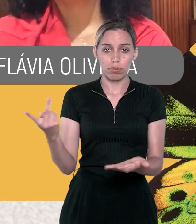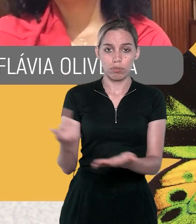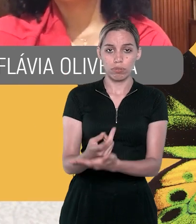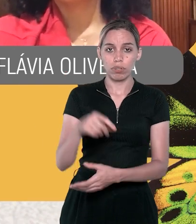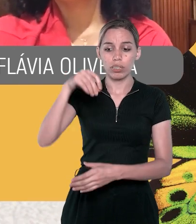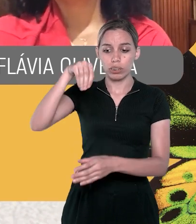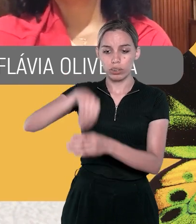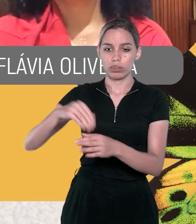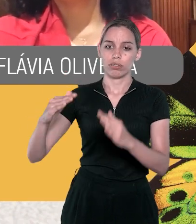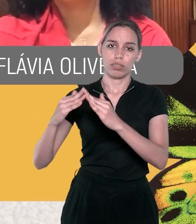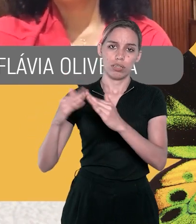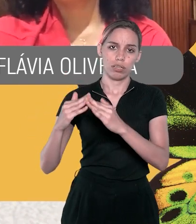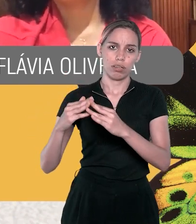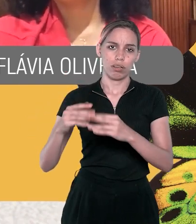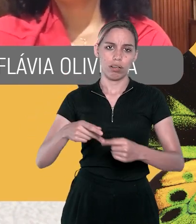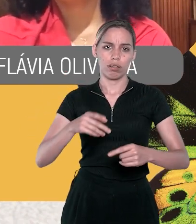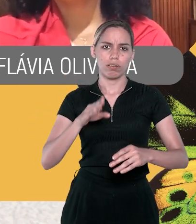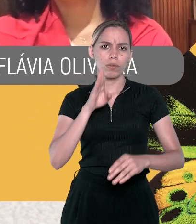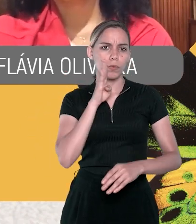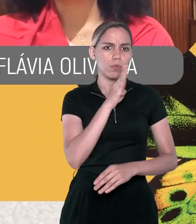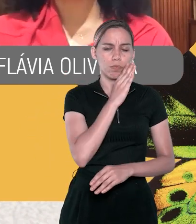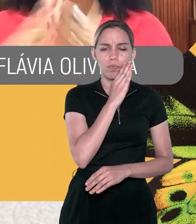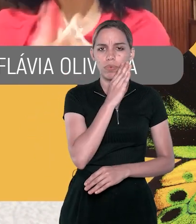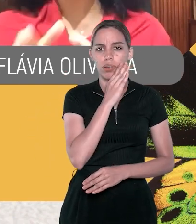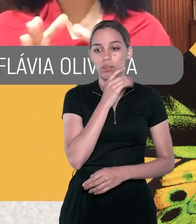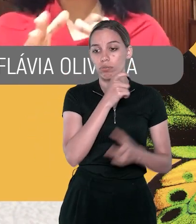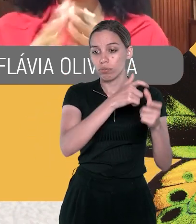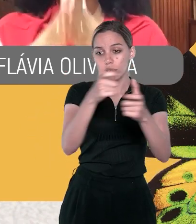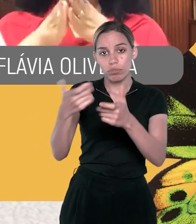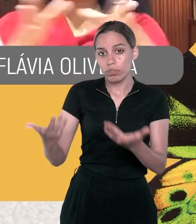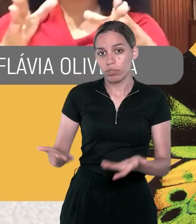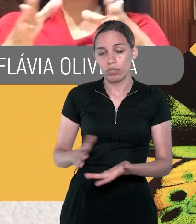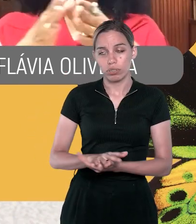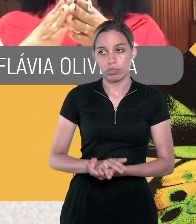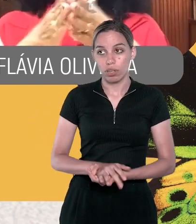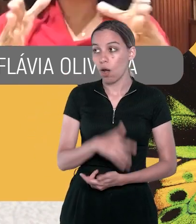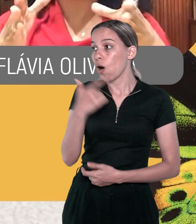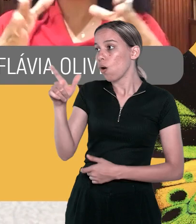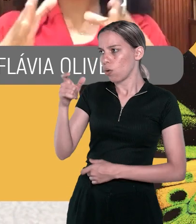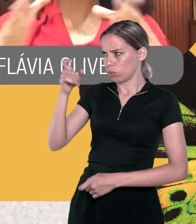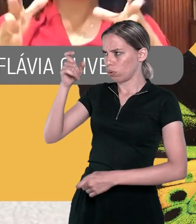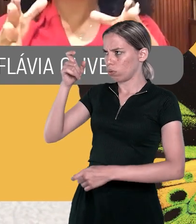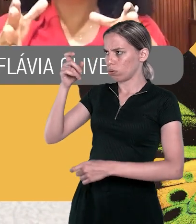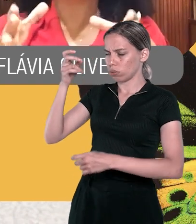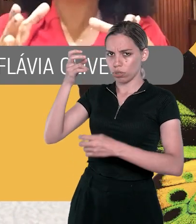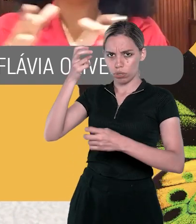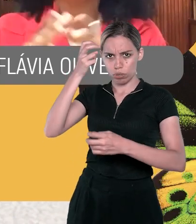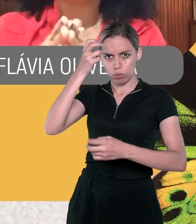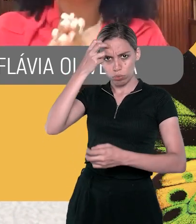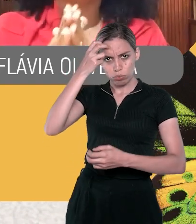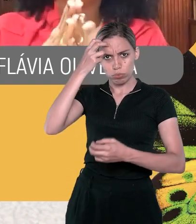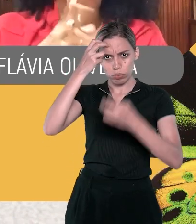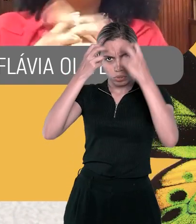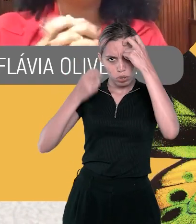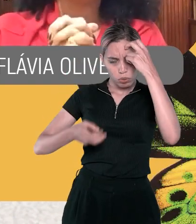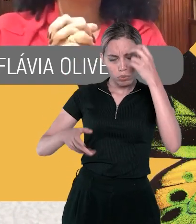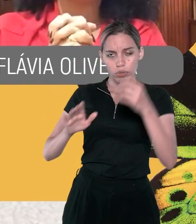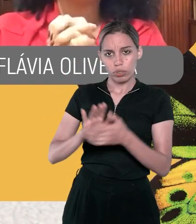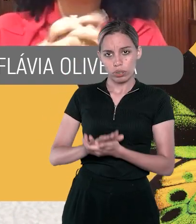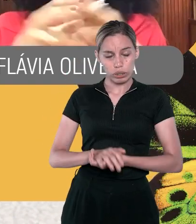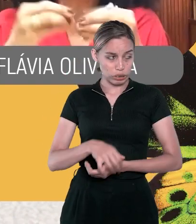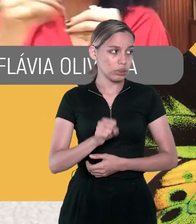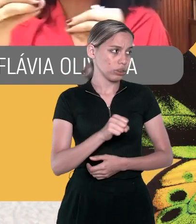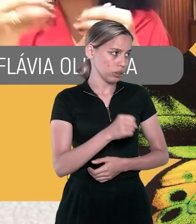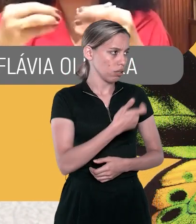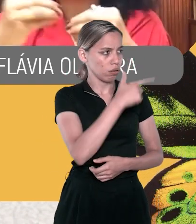casa, é isso aí. Né? Ou as rupturas, né? Ou as rupturas, exatamente. Né? É isso,